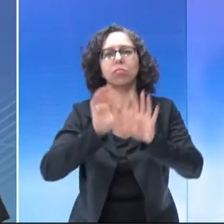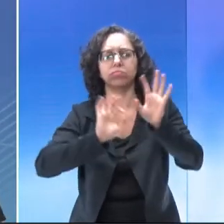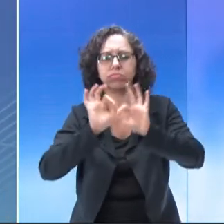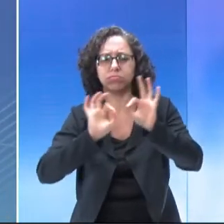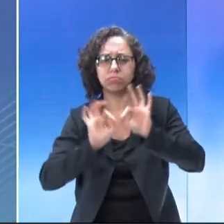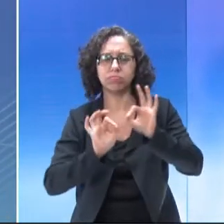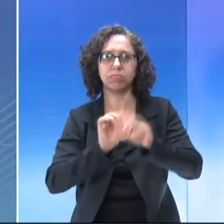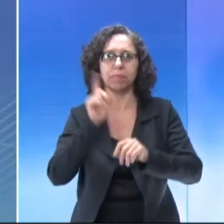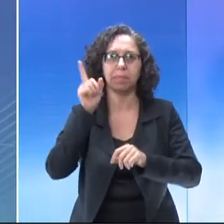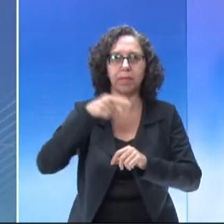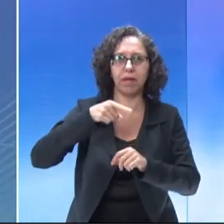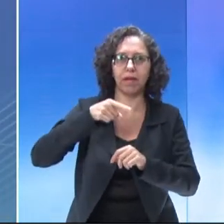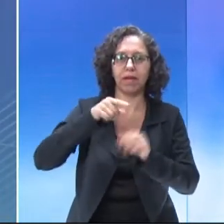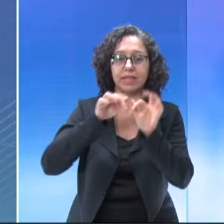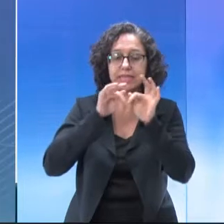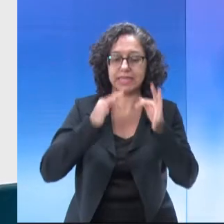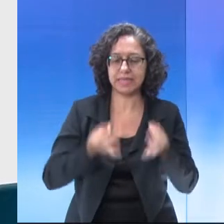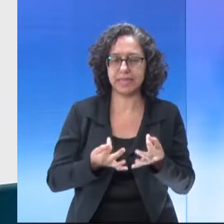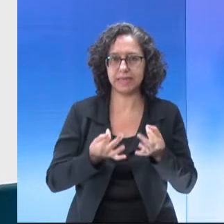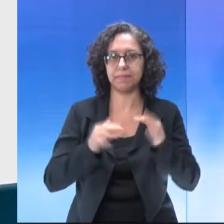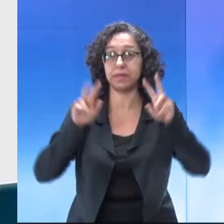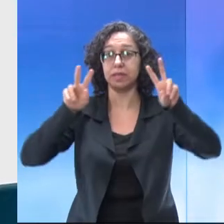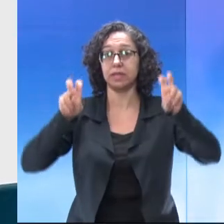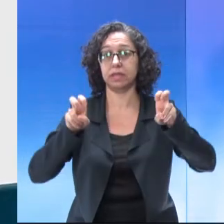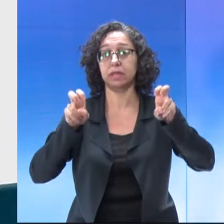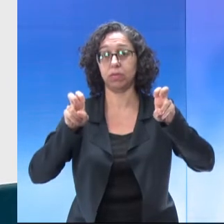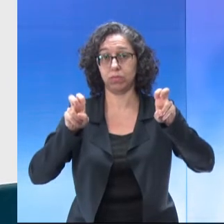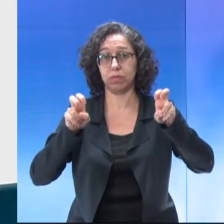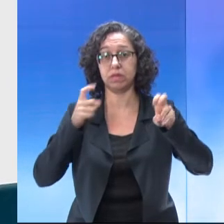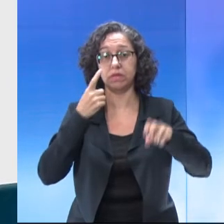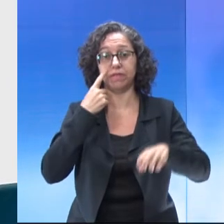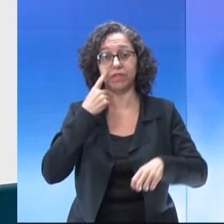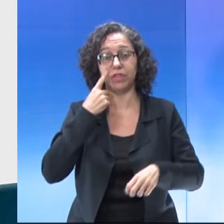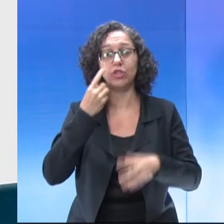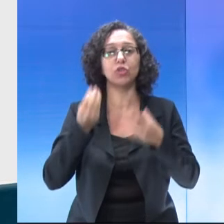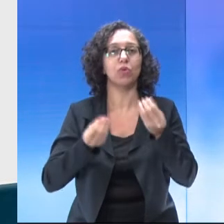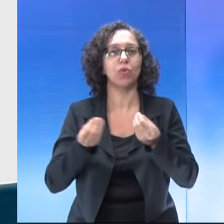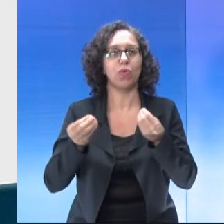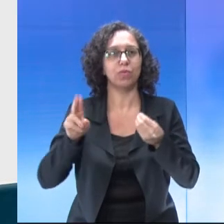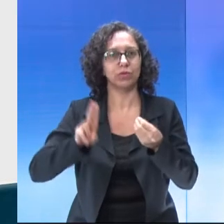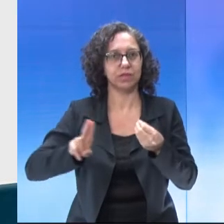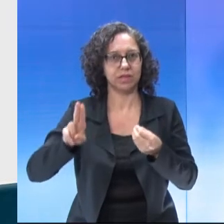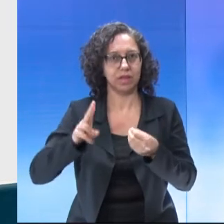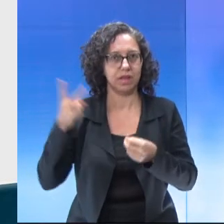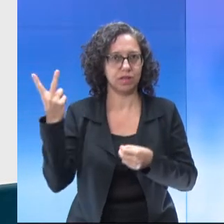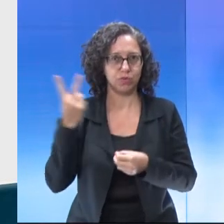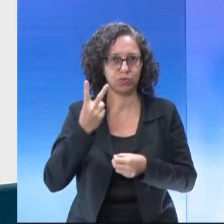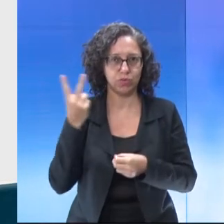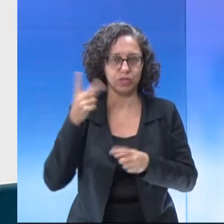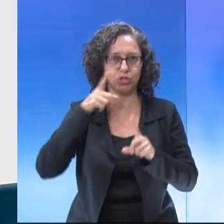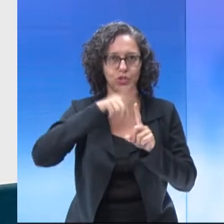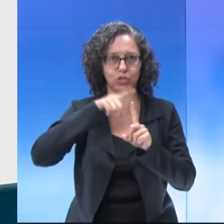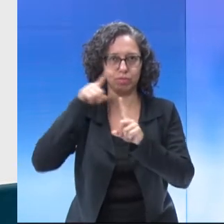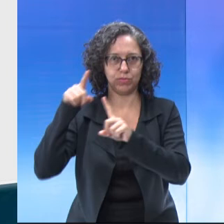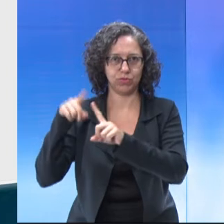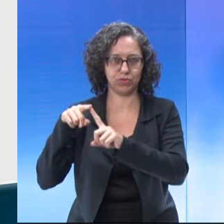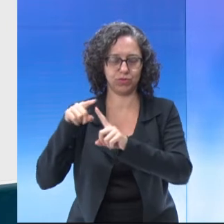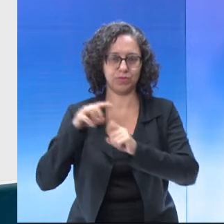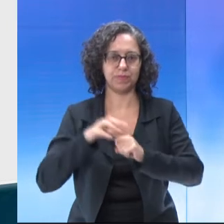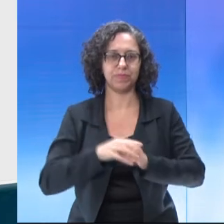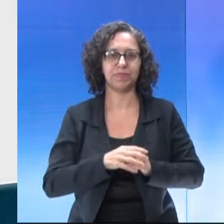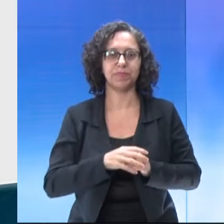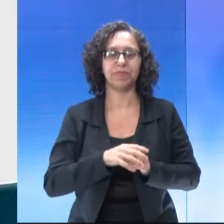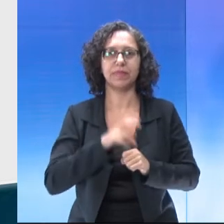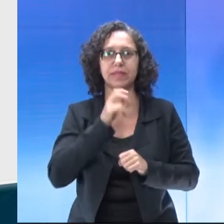então, aspas simples e nós temos as aspas duplas. Vamos ver, então, como que a gente utiliza ela. Vamos ao exemplo.